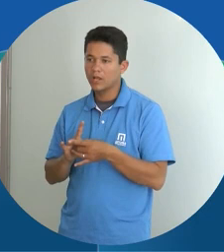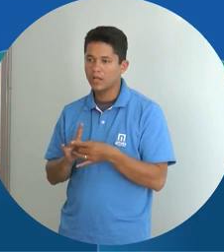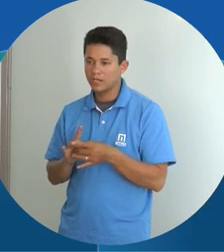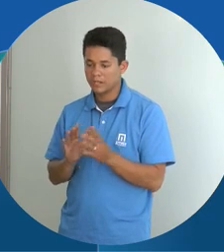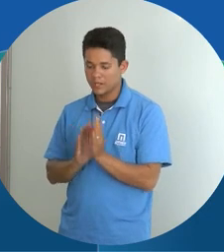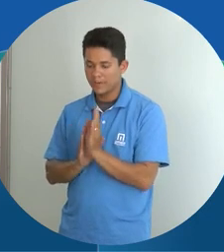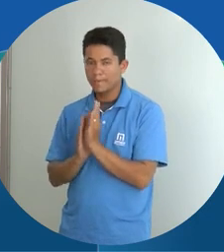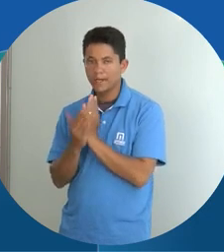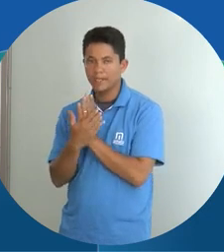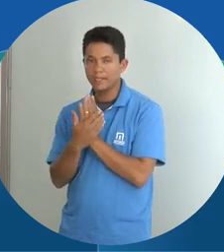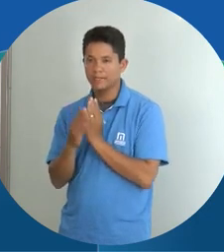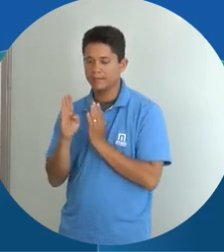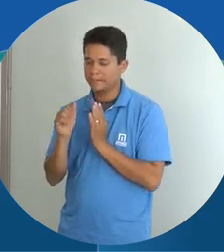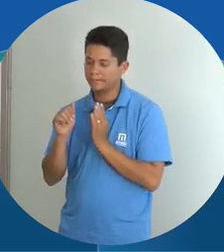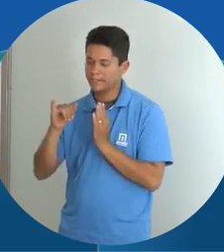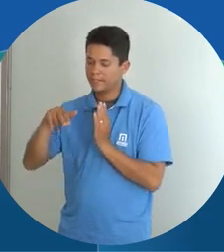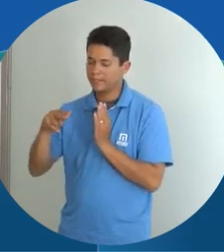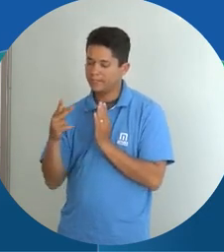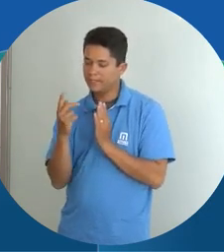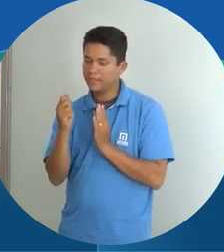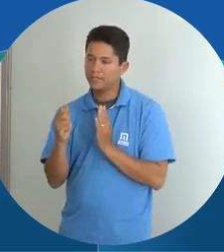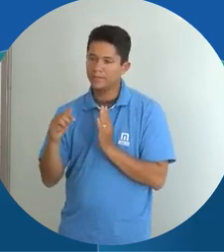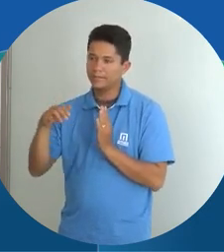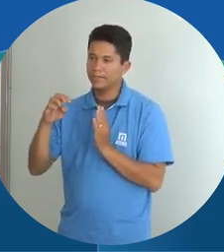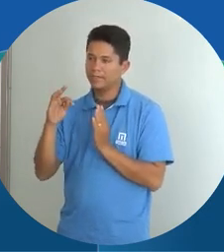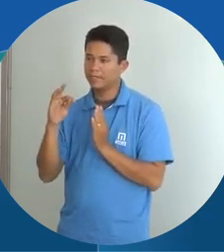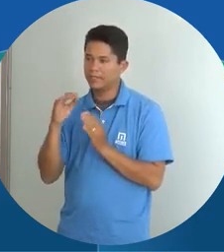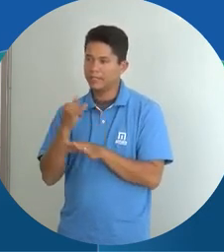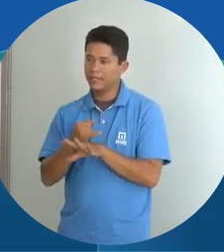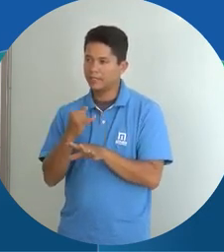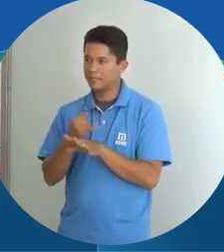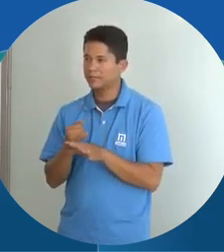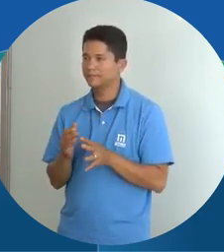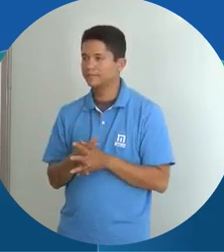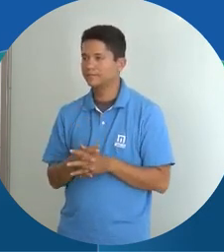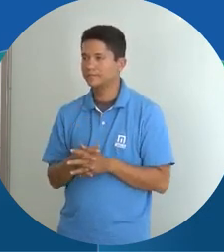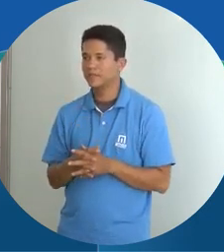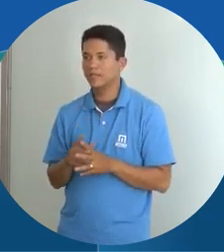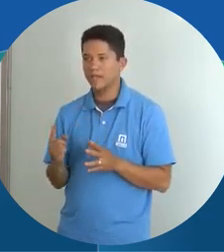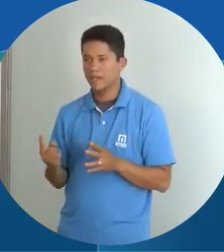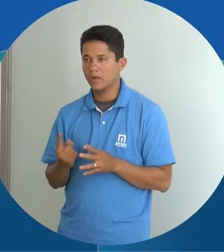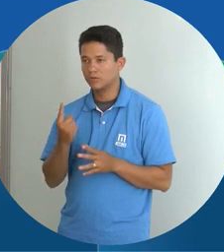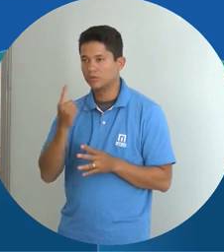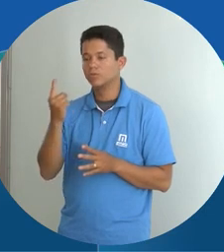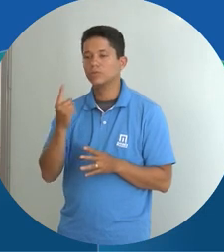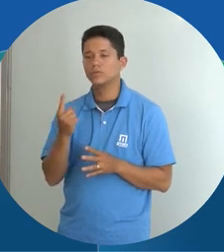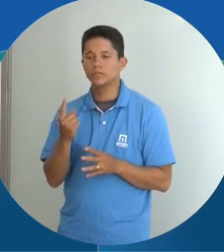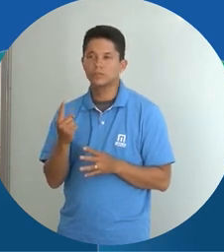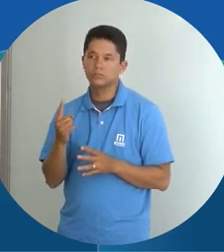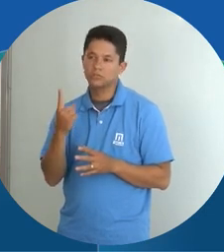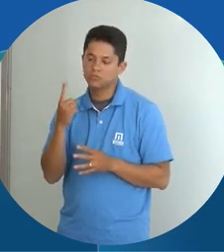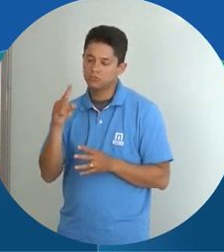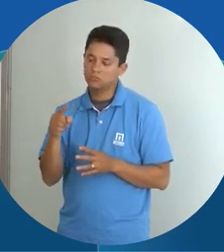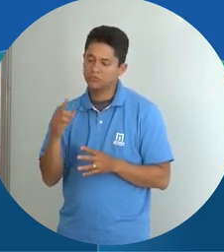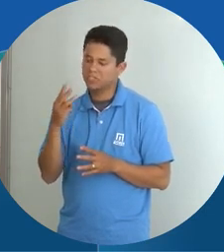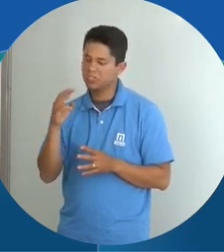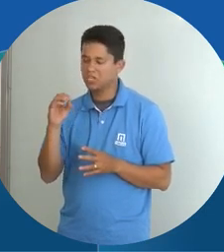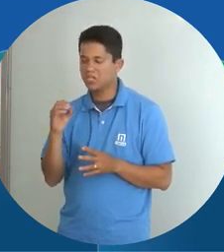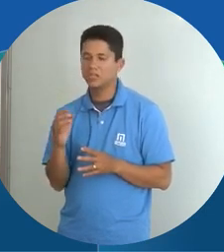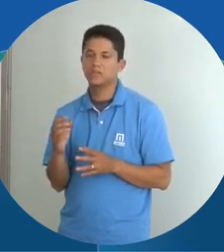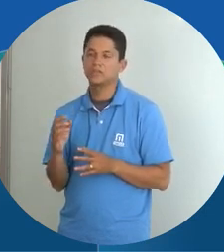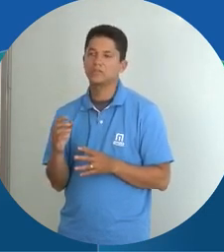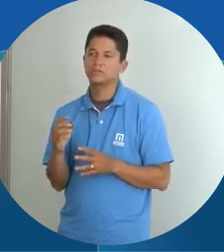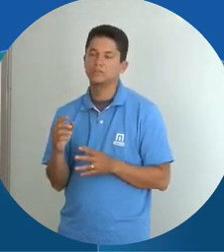própria bainha da presso. E como o bloco tem uma altura considerável, geralmente 1,30 m, por aí, que é a